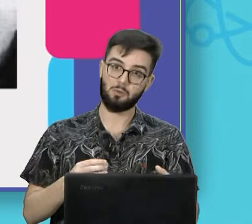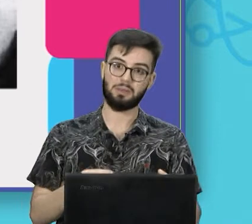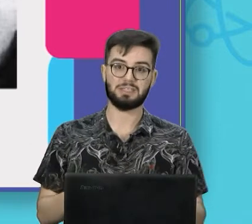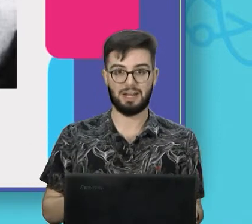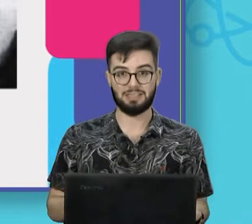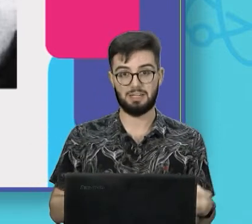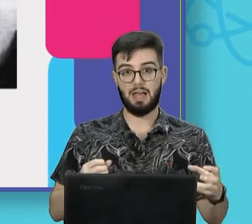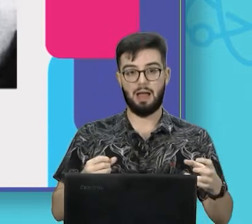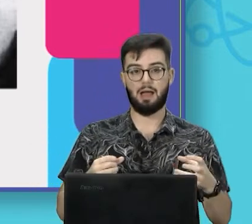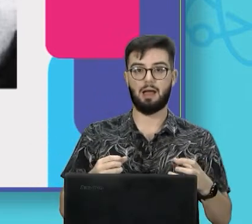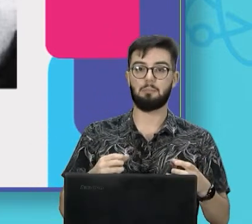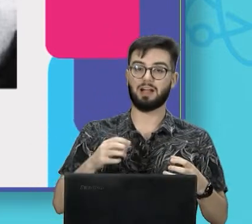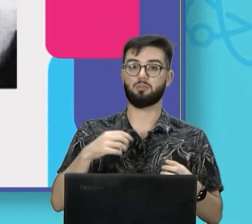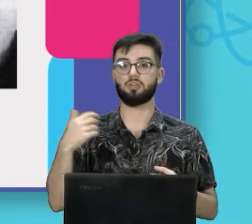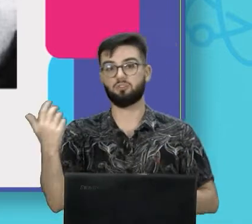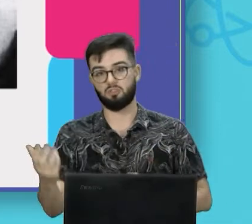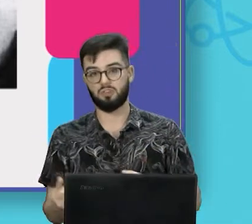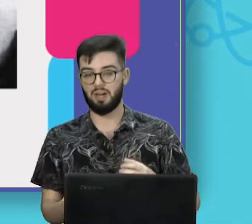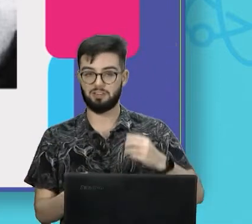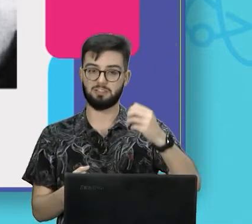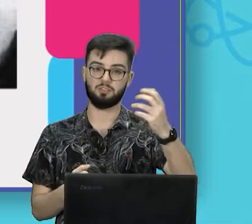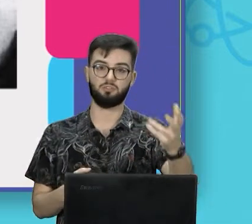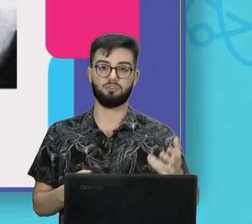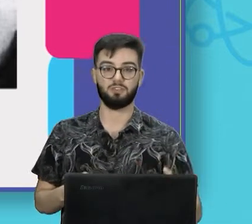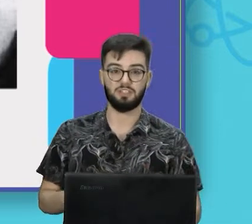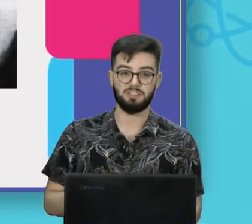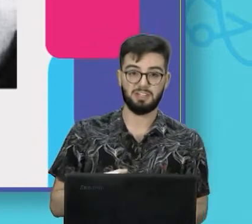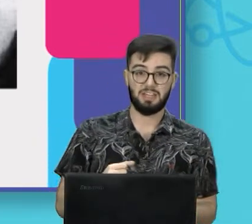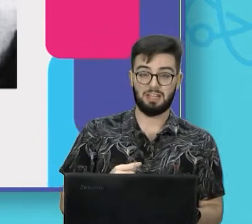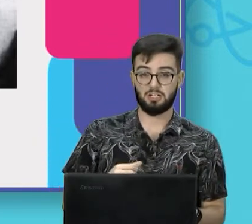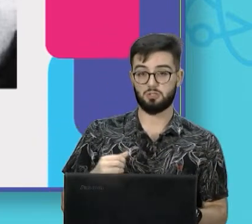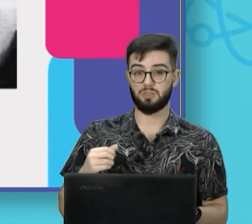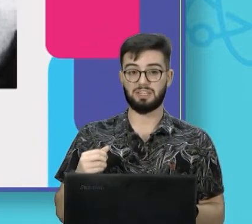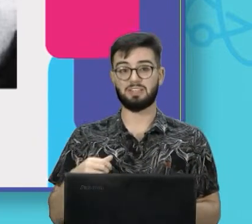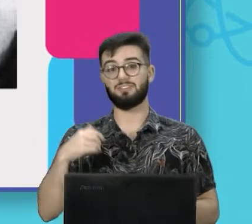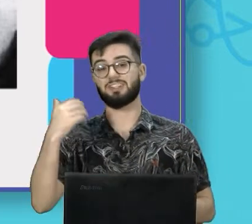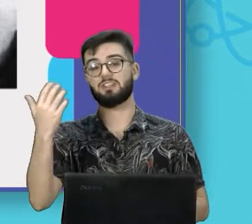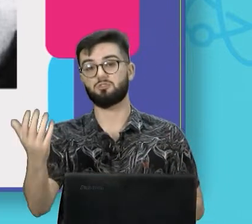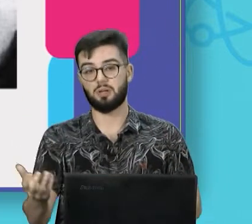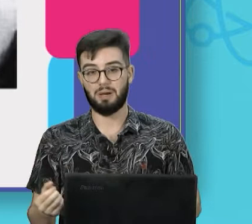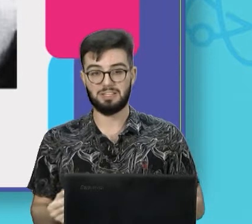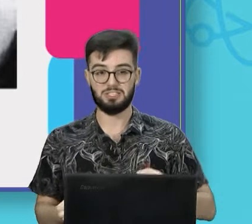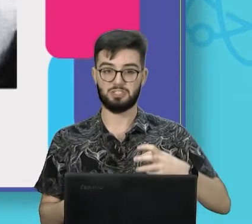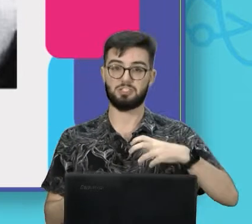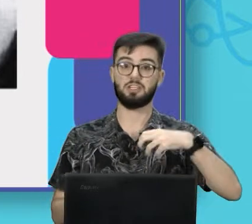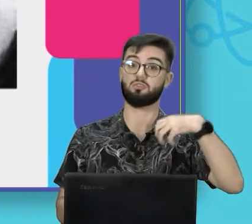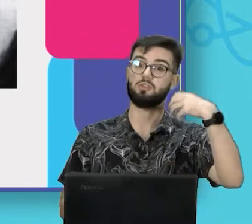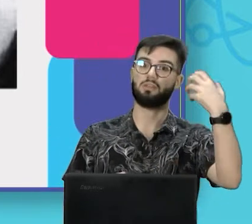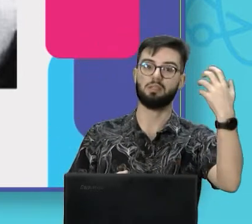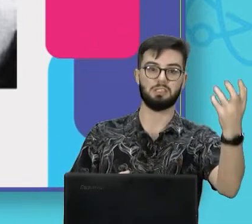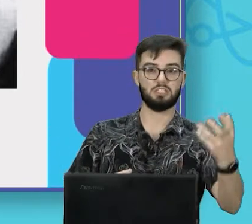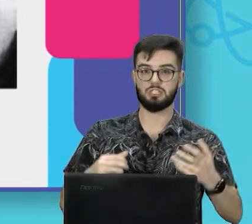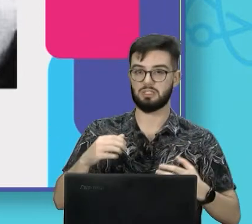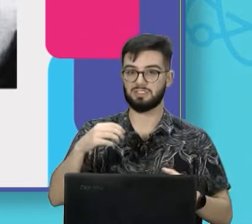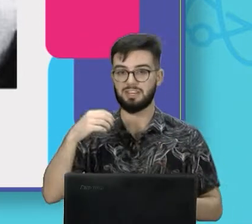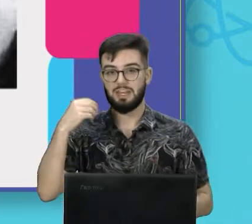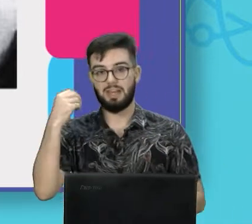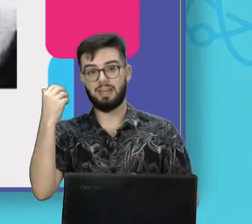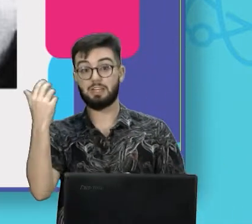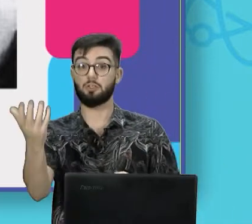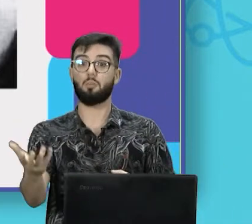democrática como ele trata a abarcando direitos sociais direitos civis questões relativas a direitos trabalhistas direitos de